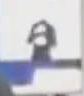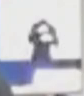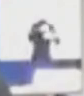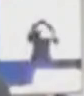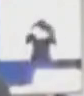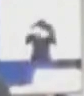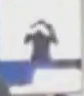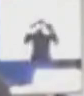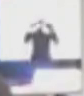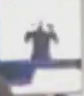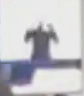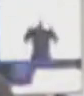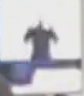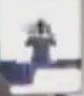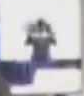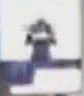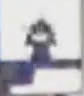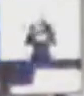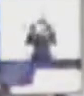ela recebeu 40